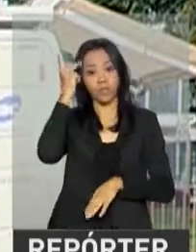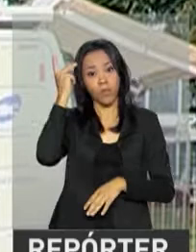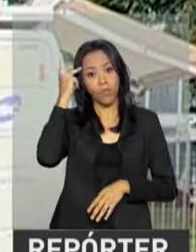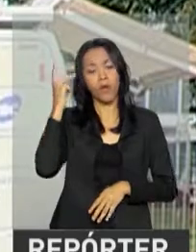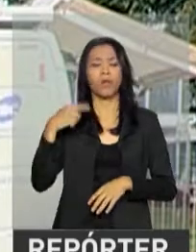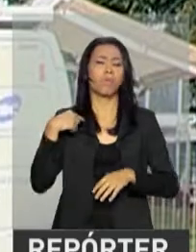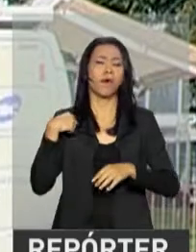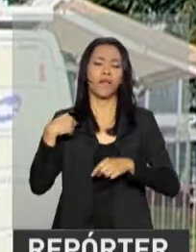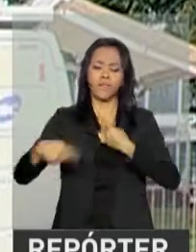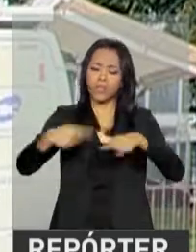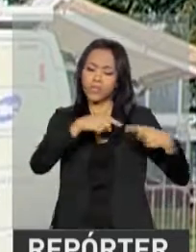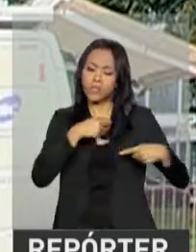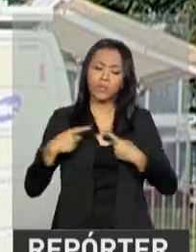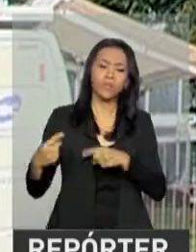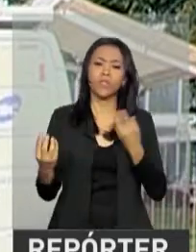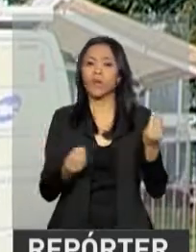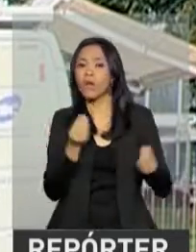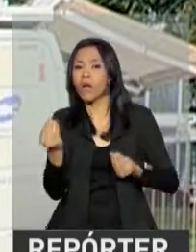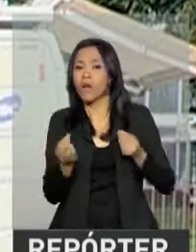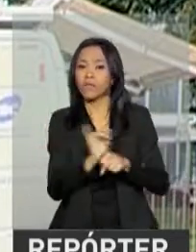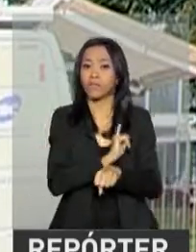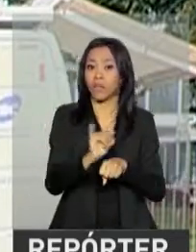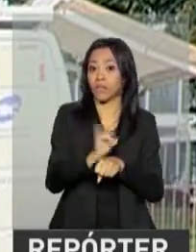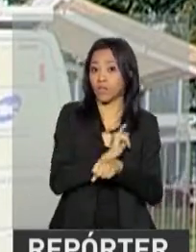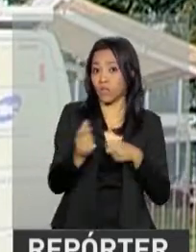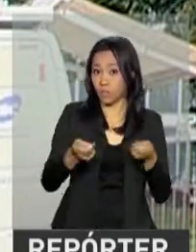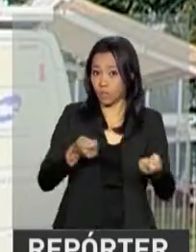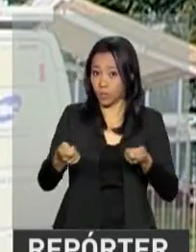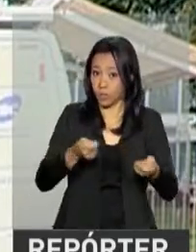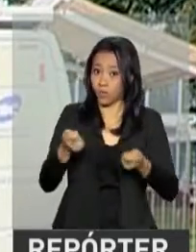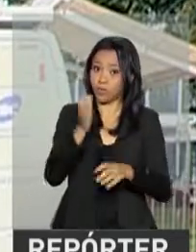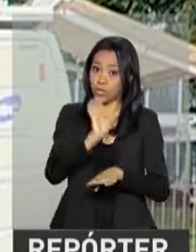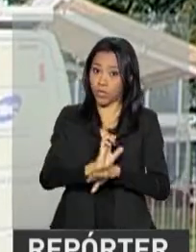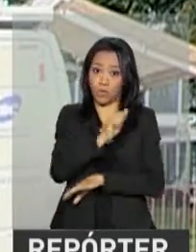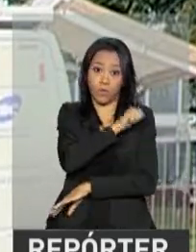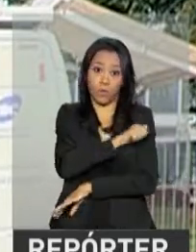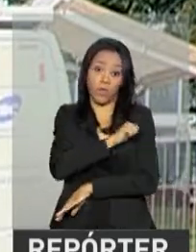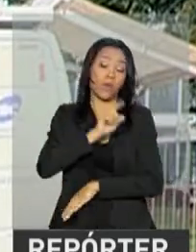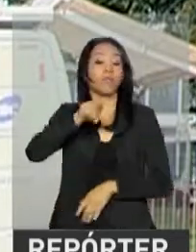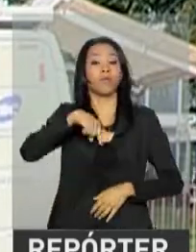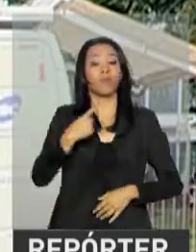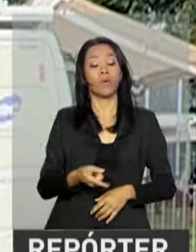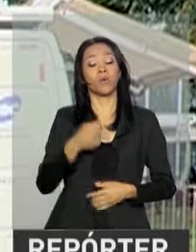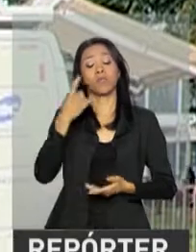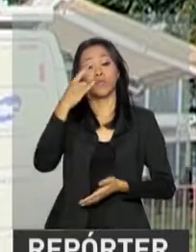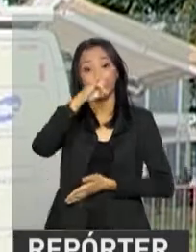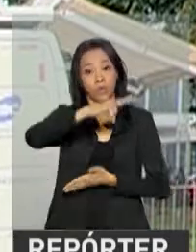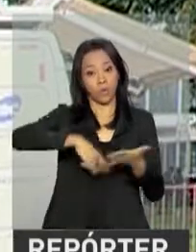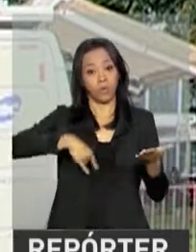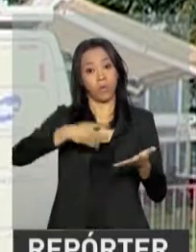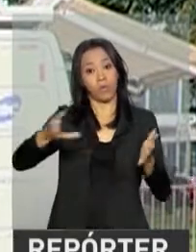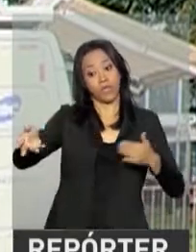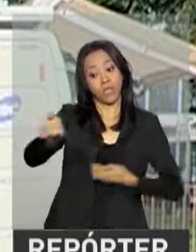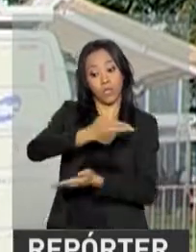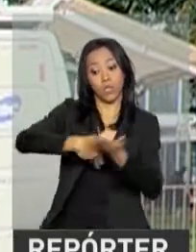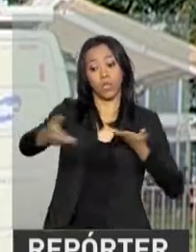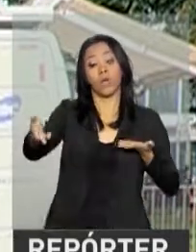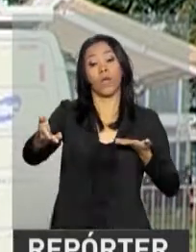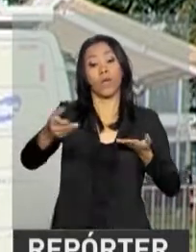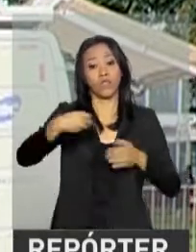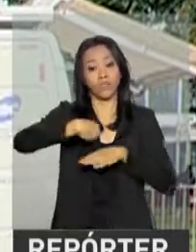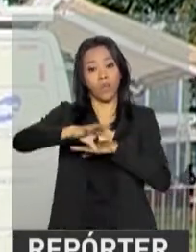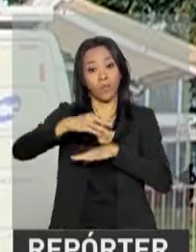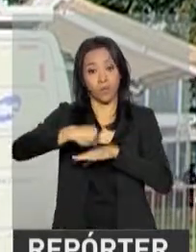de divisas com o Rio de Janeiro. No encontro, será criado um protocolo para troca de informações entre as inteligências dos